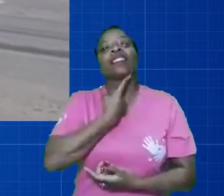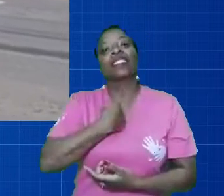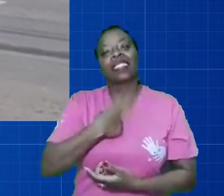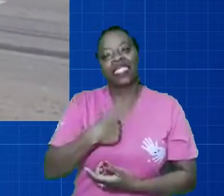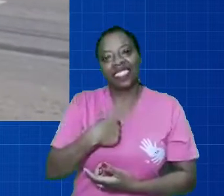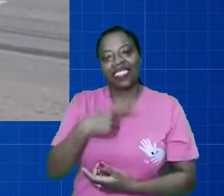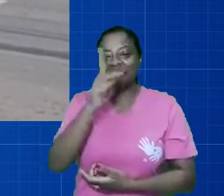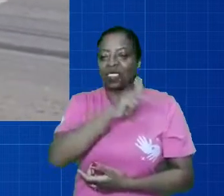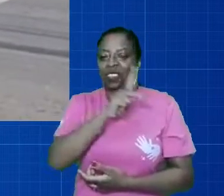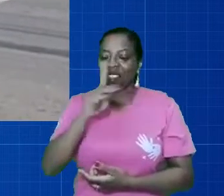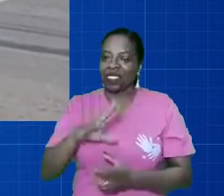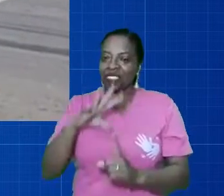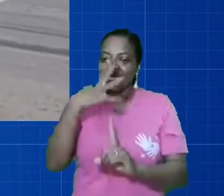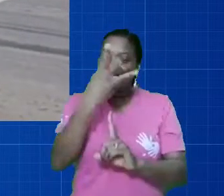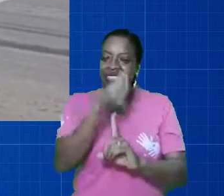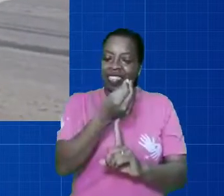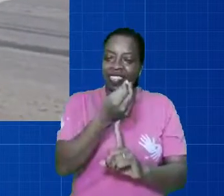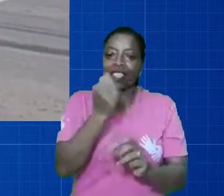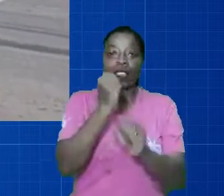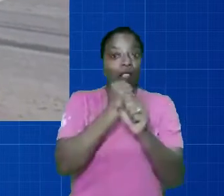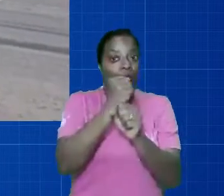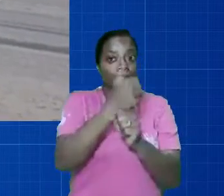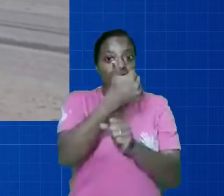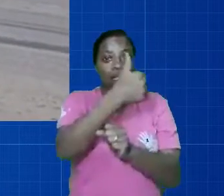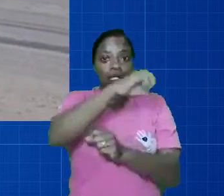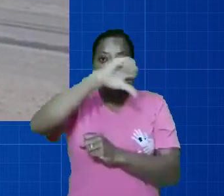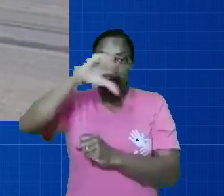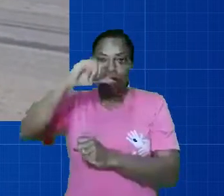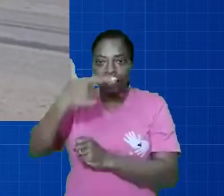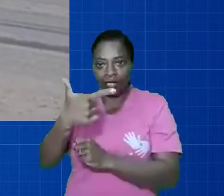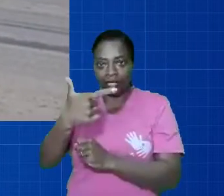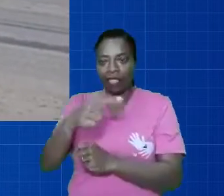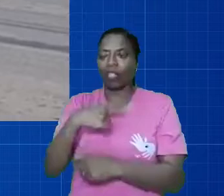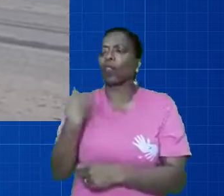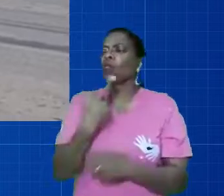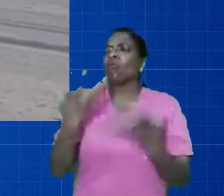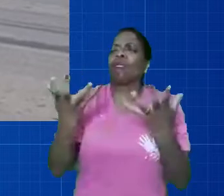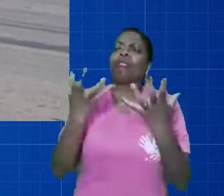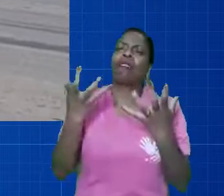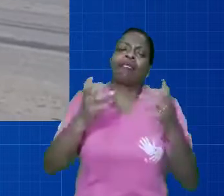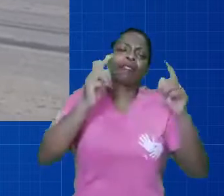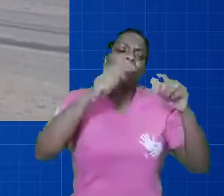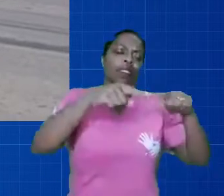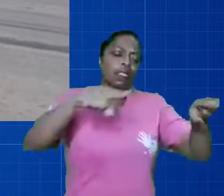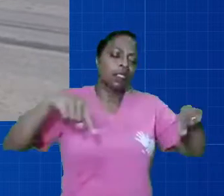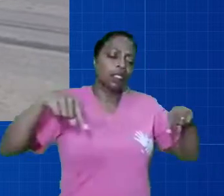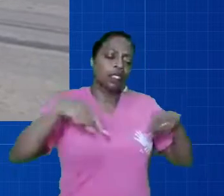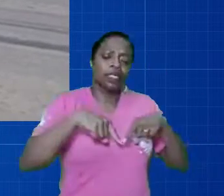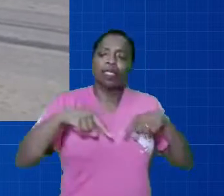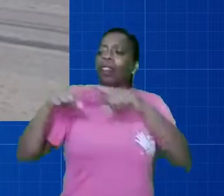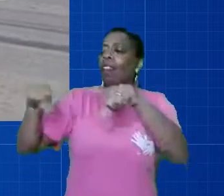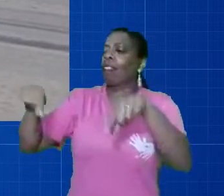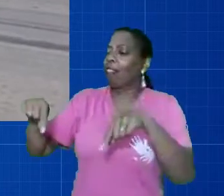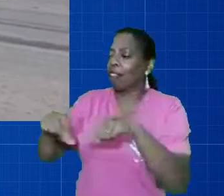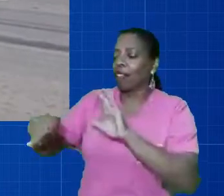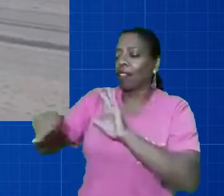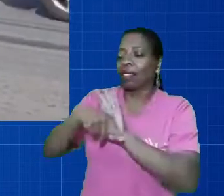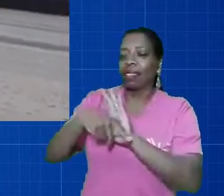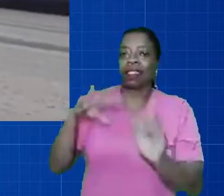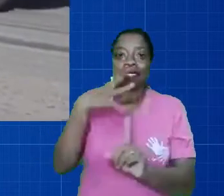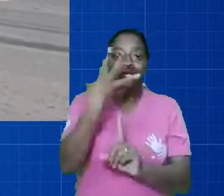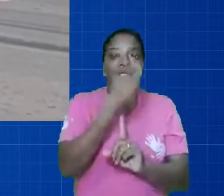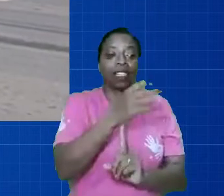em 1992, que nós queríamos uma sala de arte em cada uma das